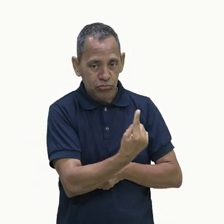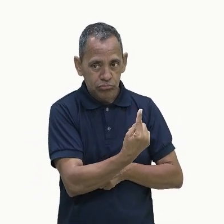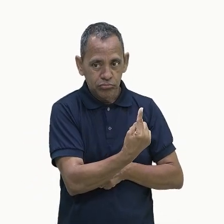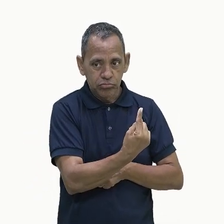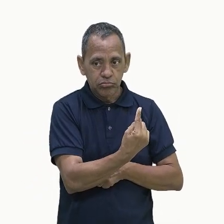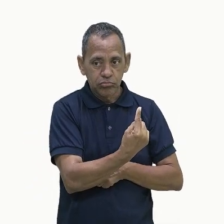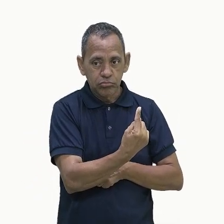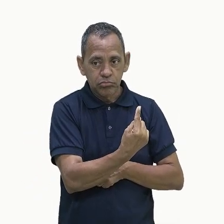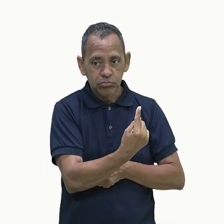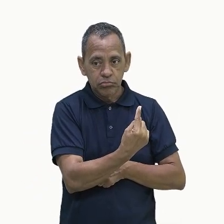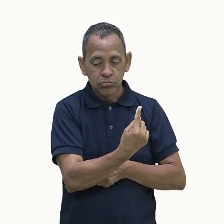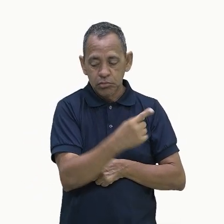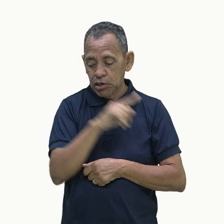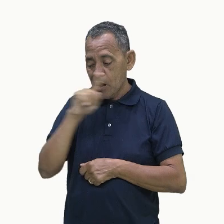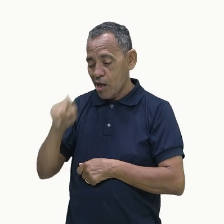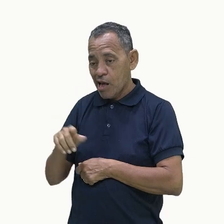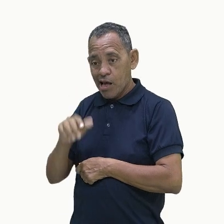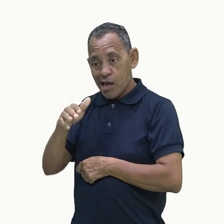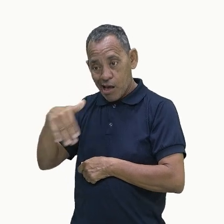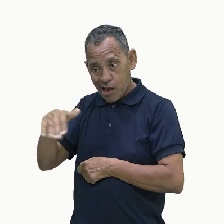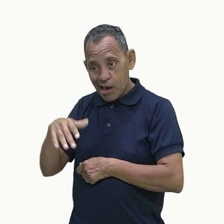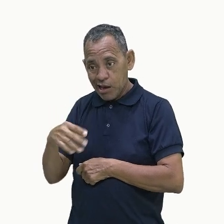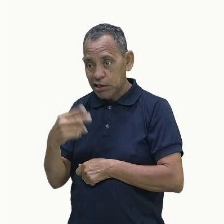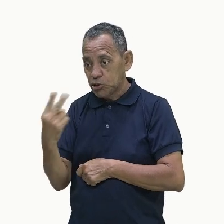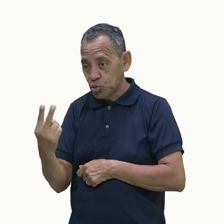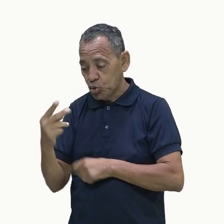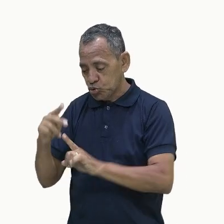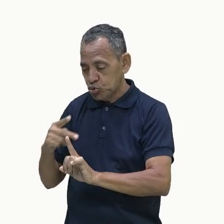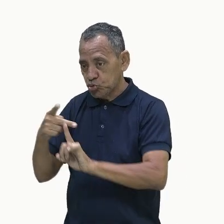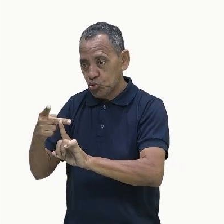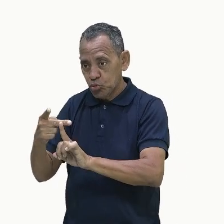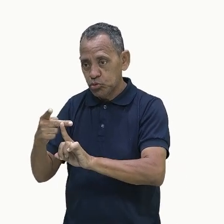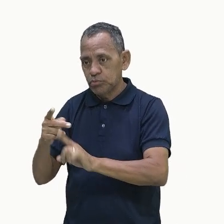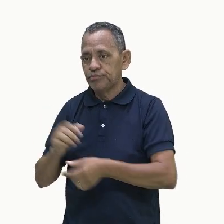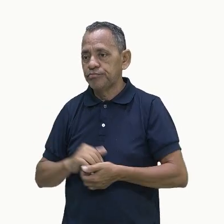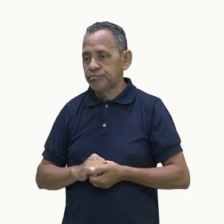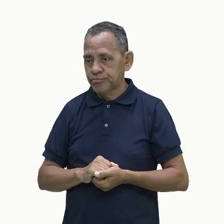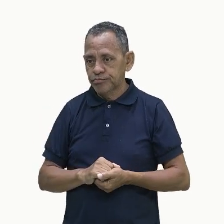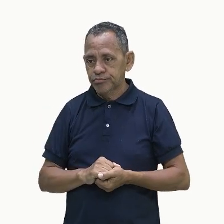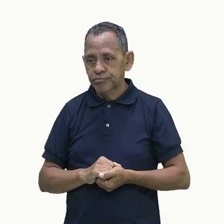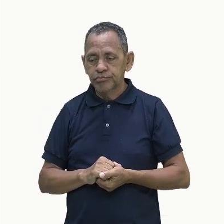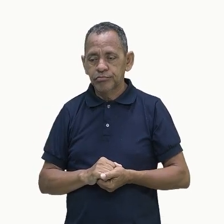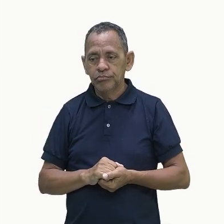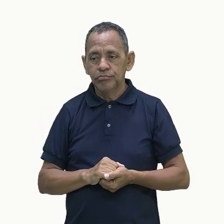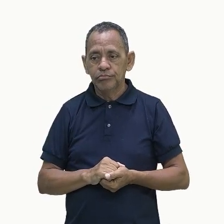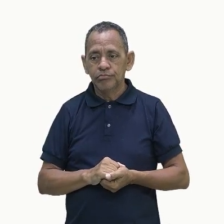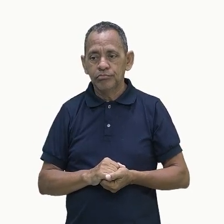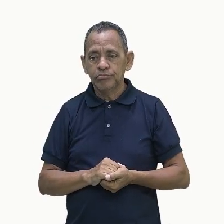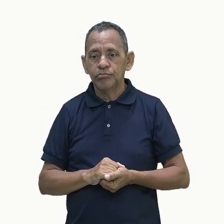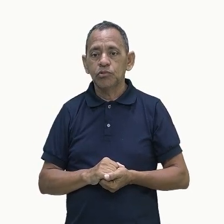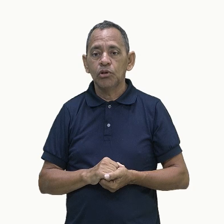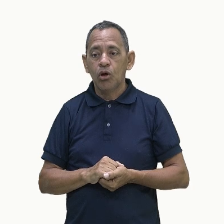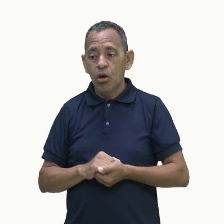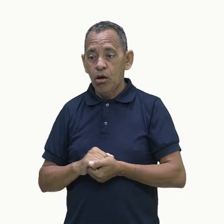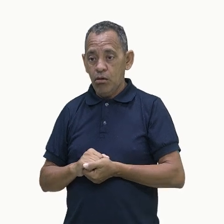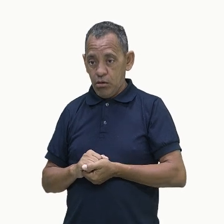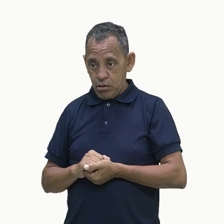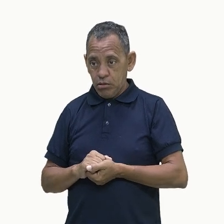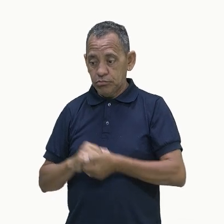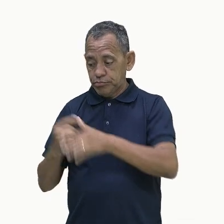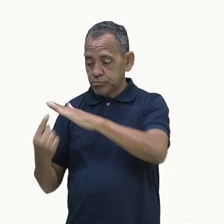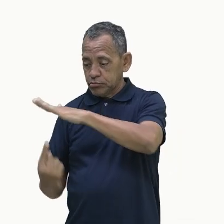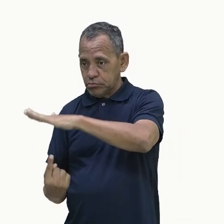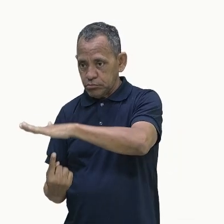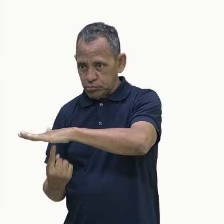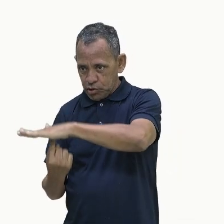e a área 2 é o dobro, então é 2 vezes A. O carro exerce uma força